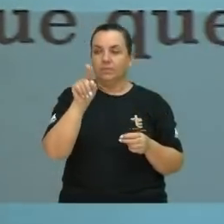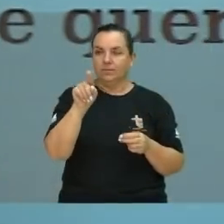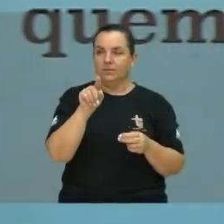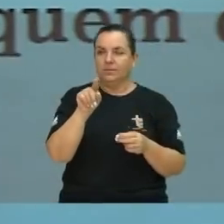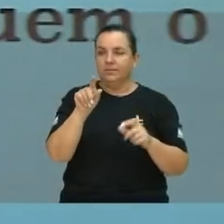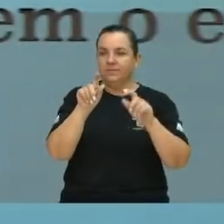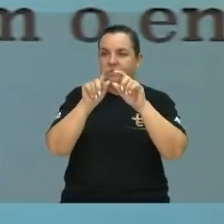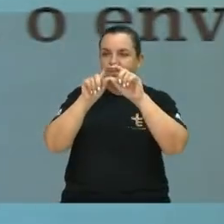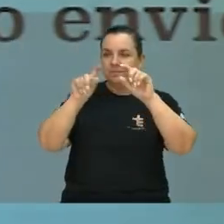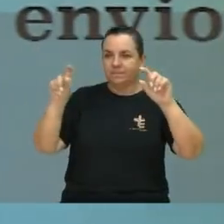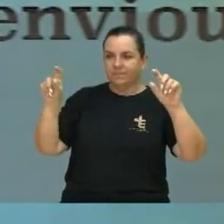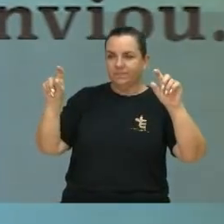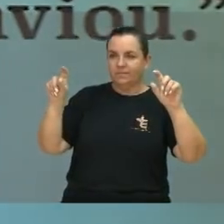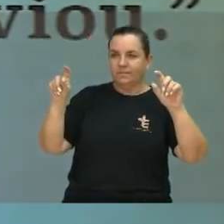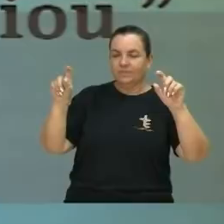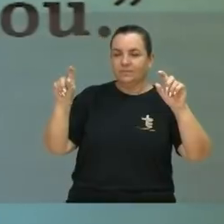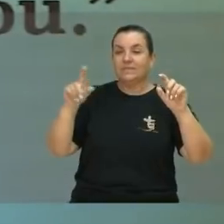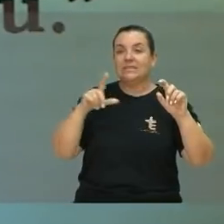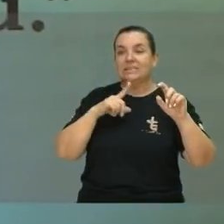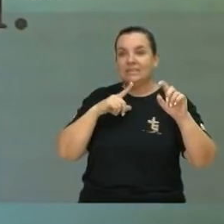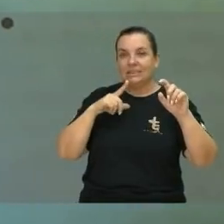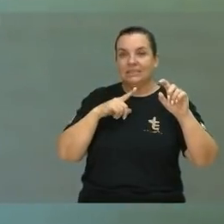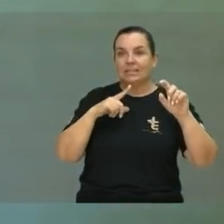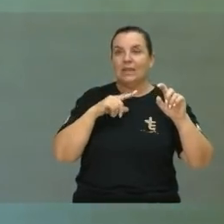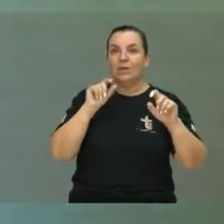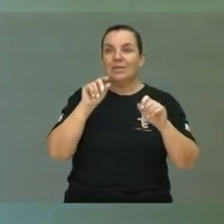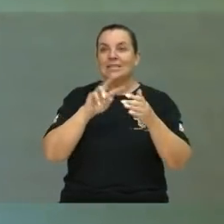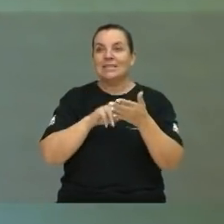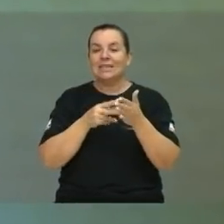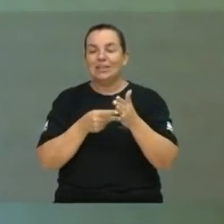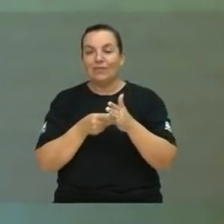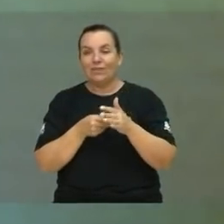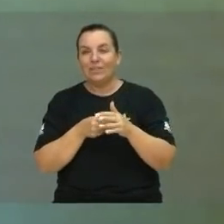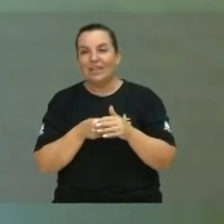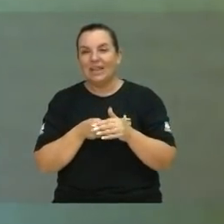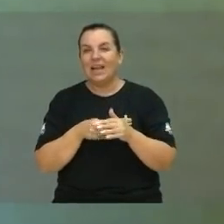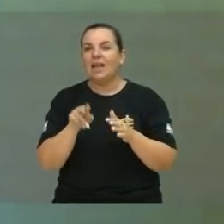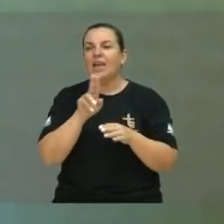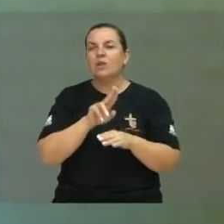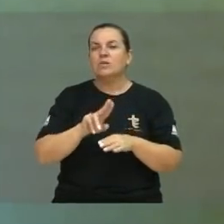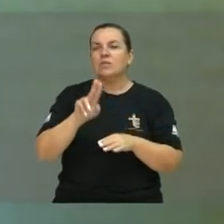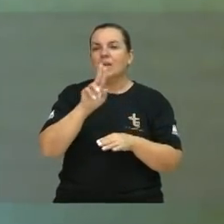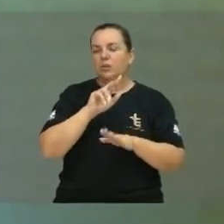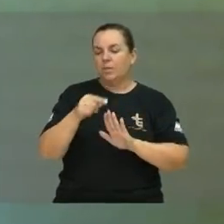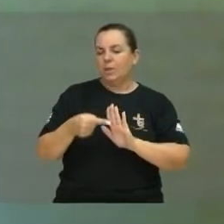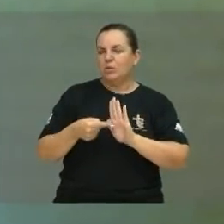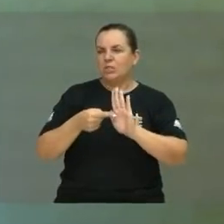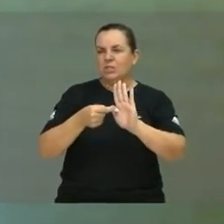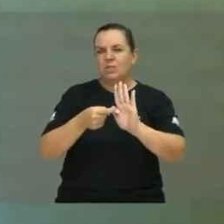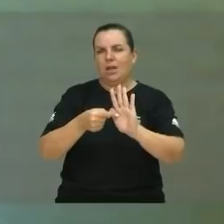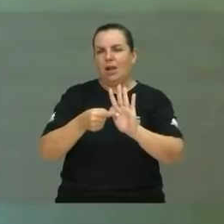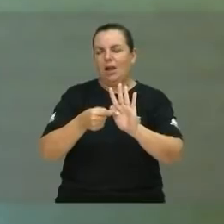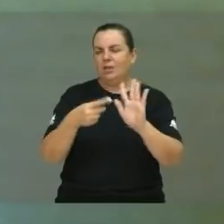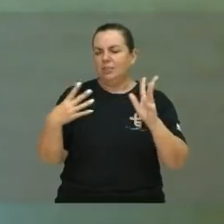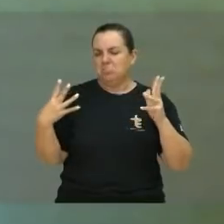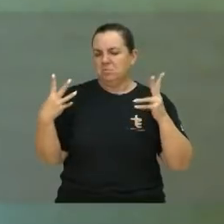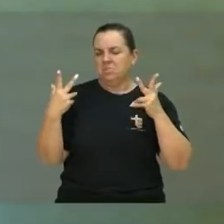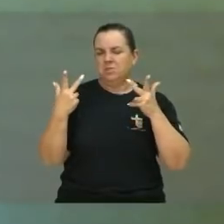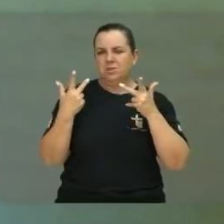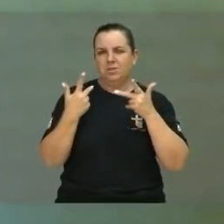e tem um caráter de solenizar usada para solenizar para